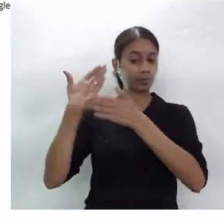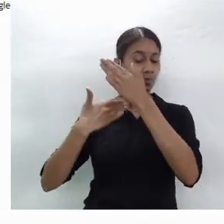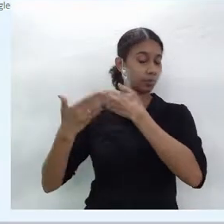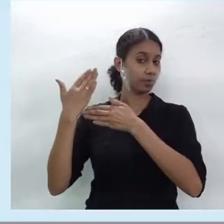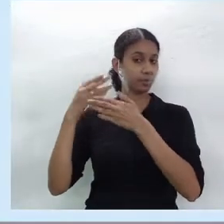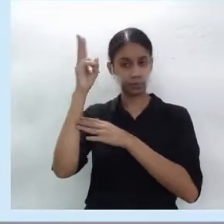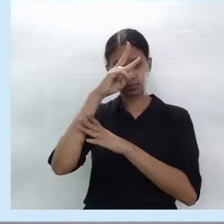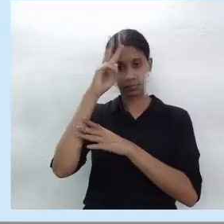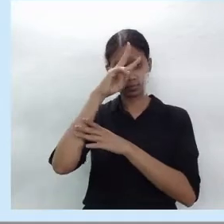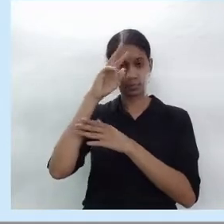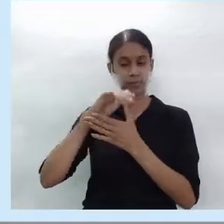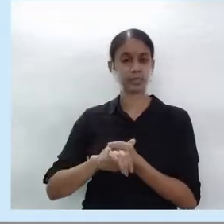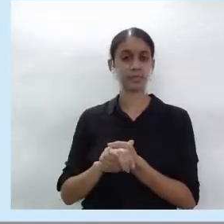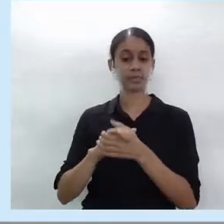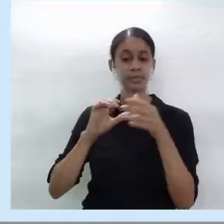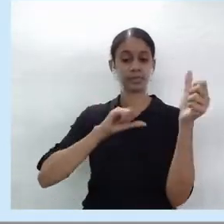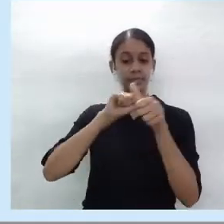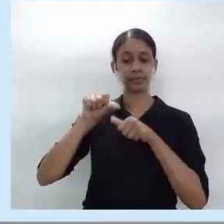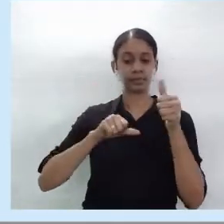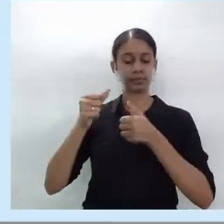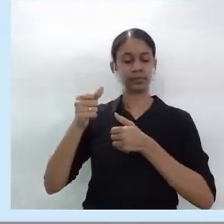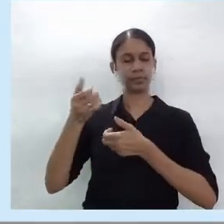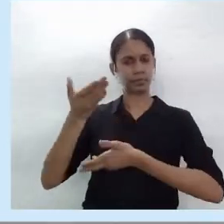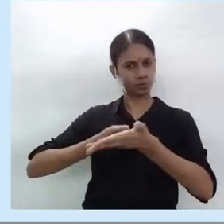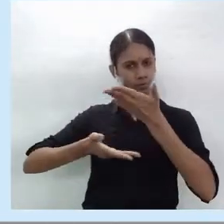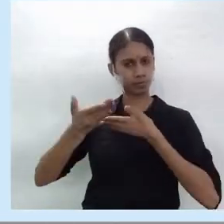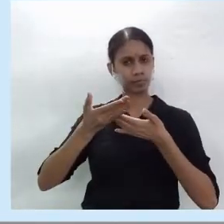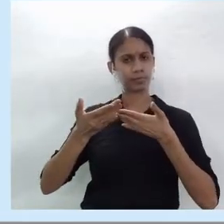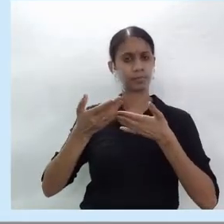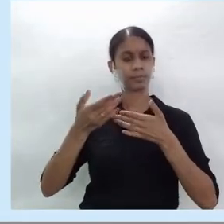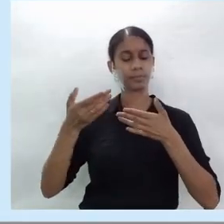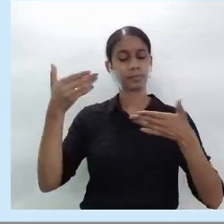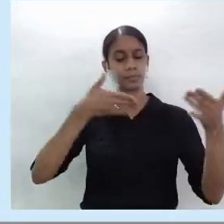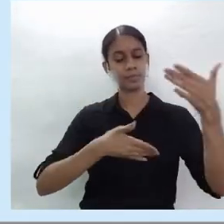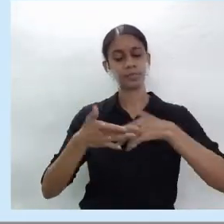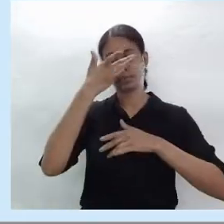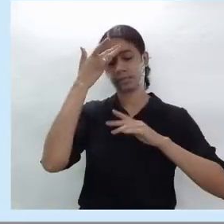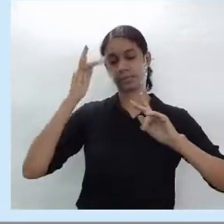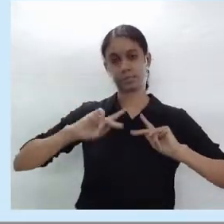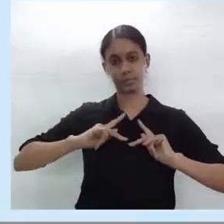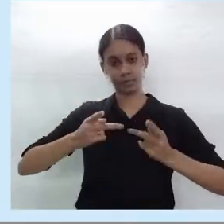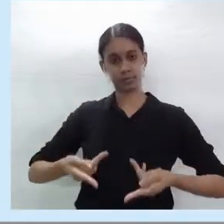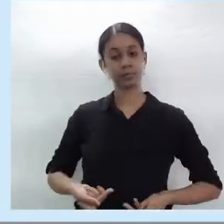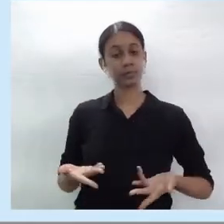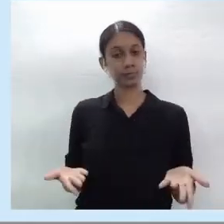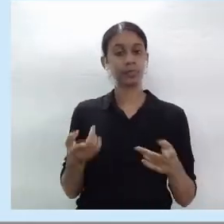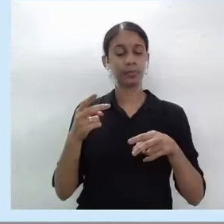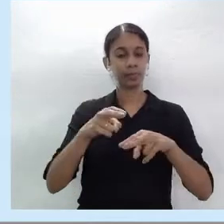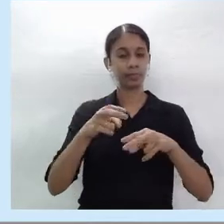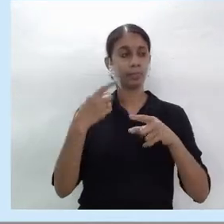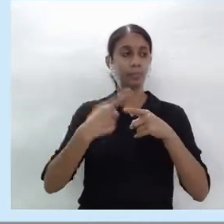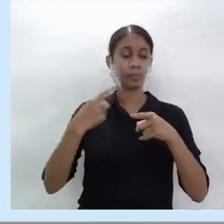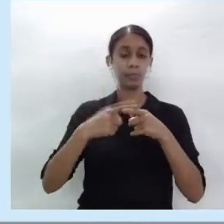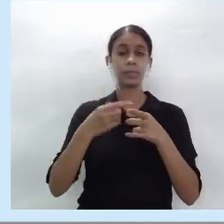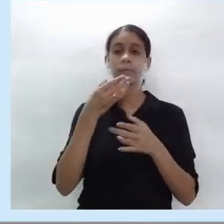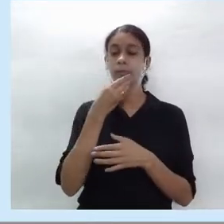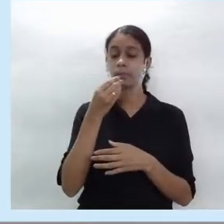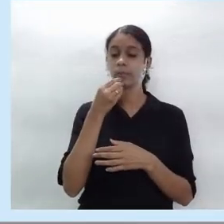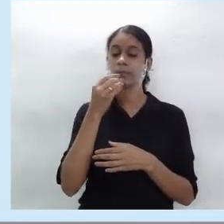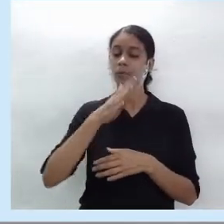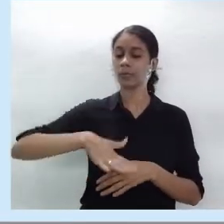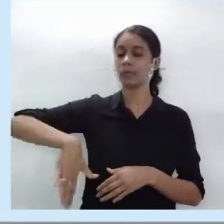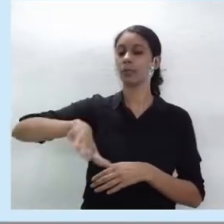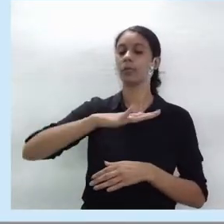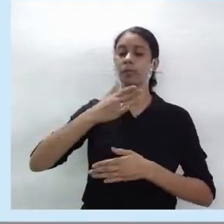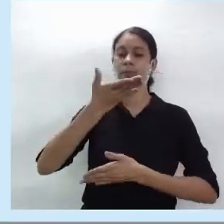passado histórico ele é transformado em relação das interações humanas. tá? Porque o homem interage no espaço